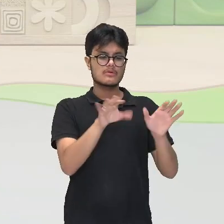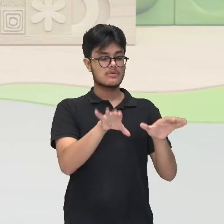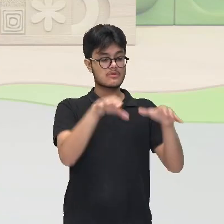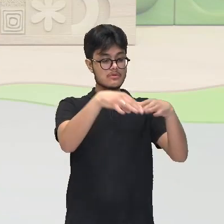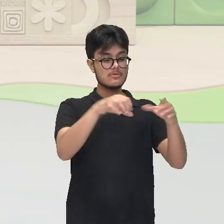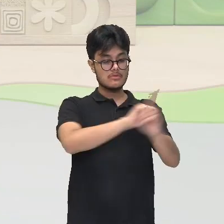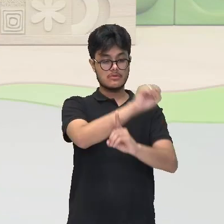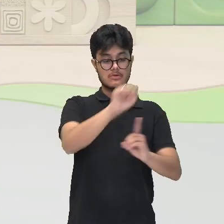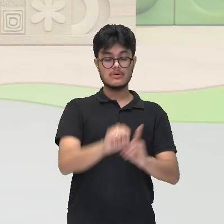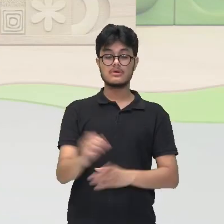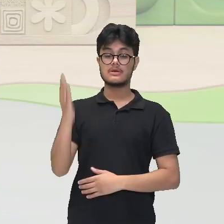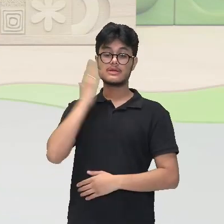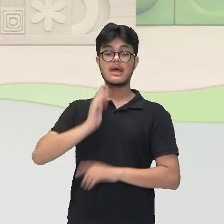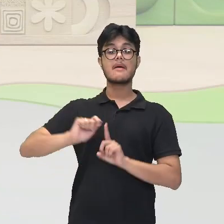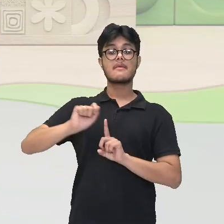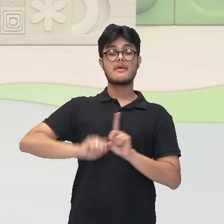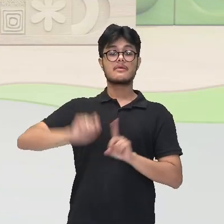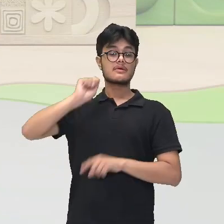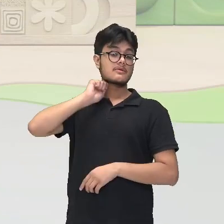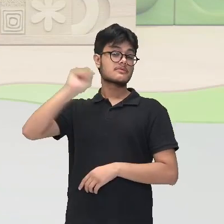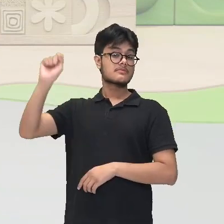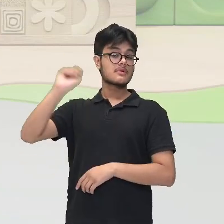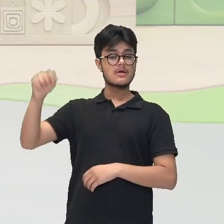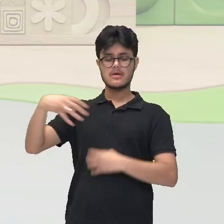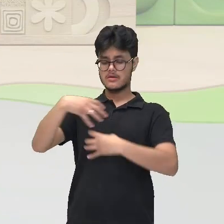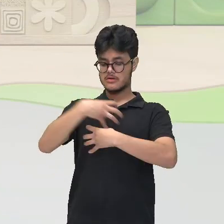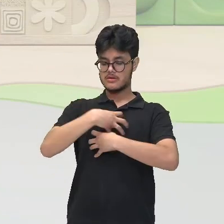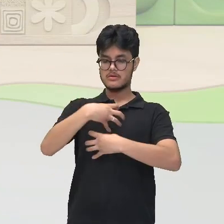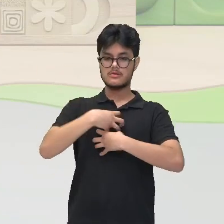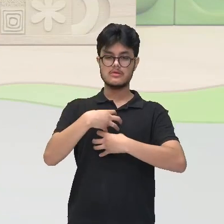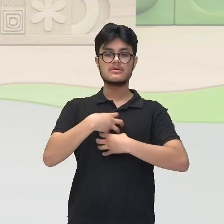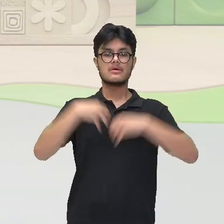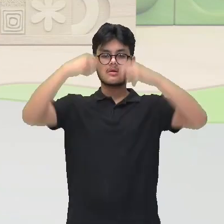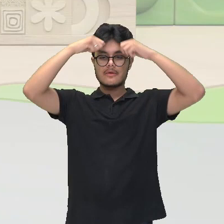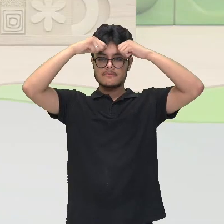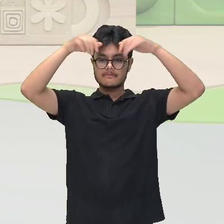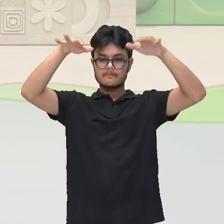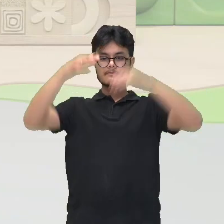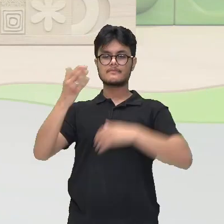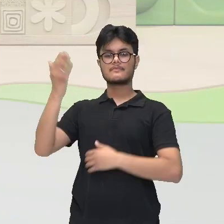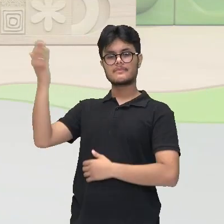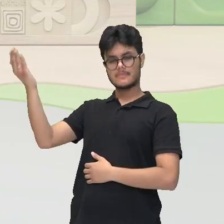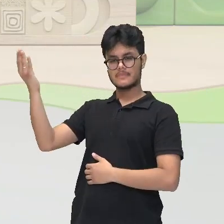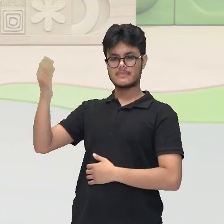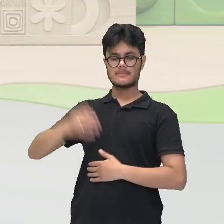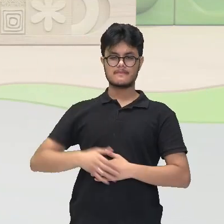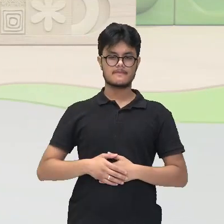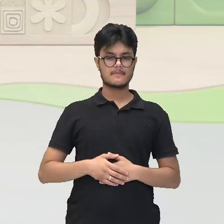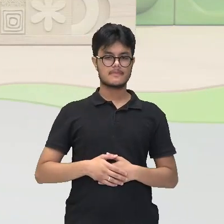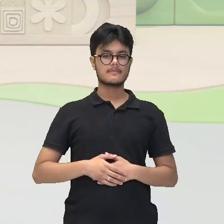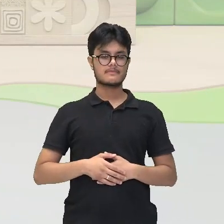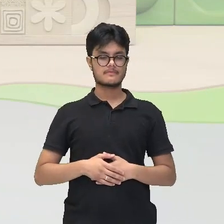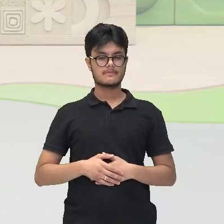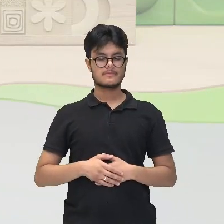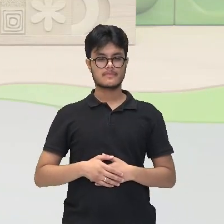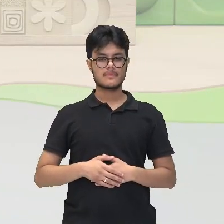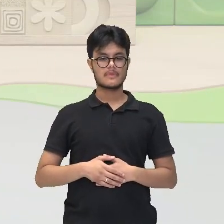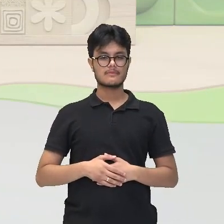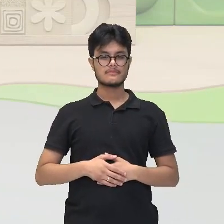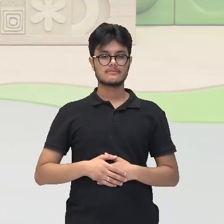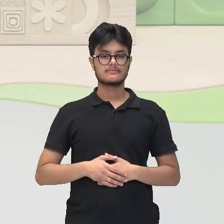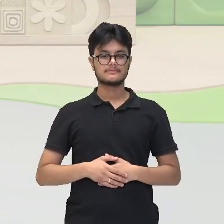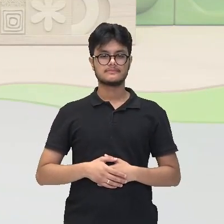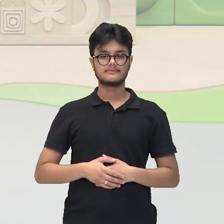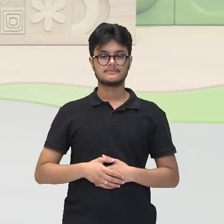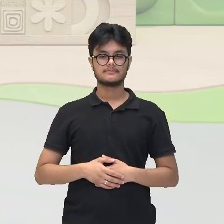de abril é um mês de sensibilização quanto ao transtorno do espectro